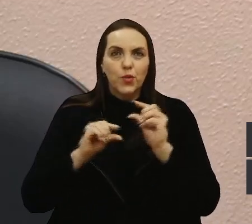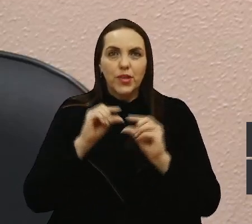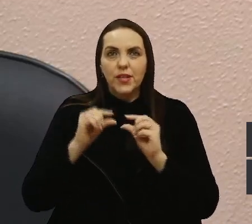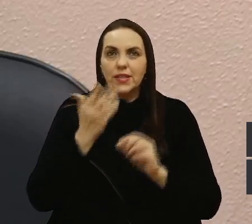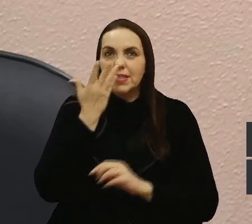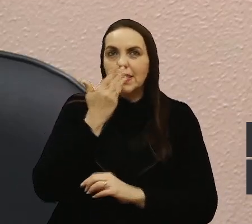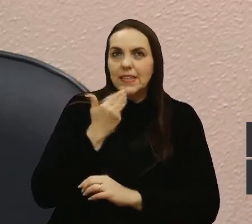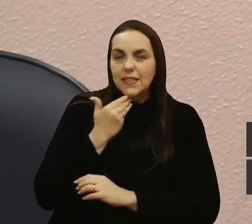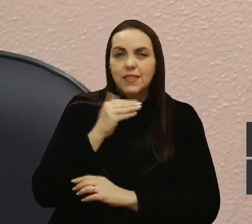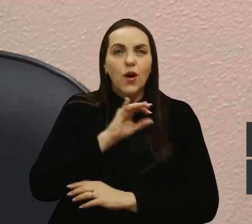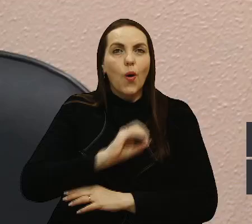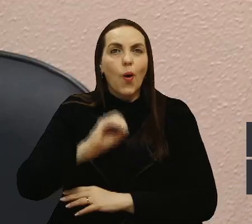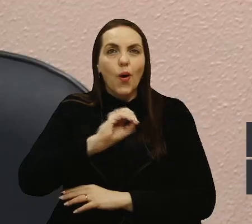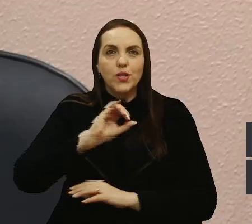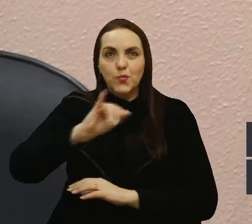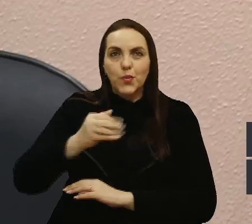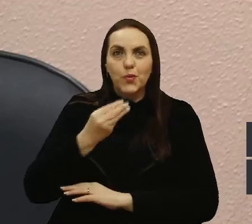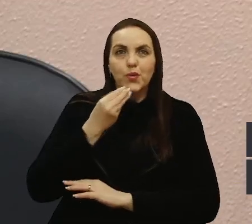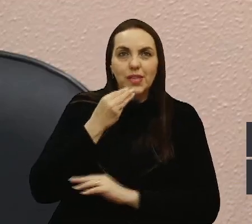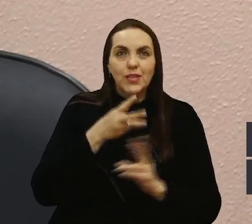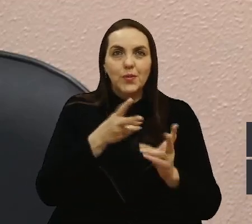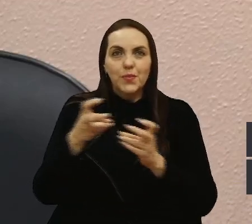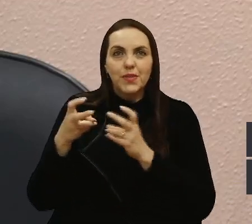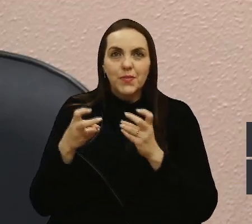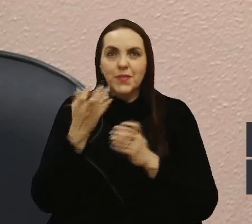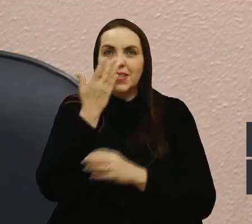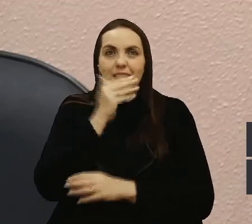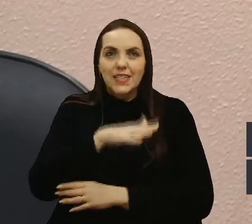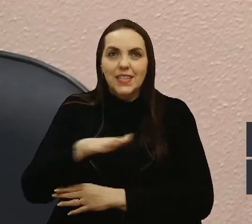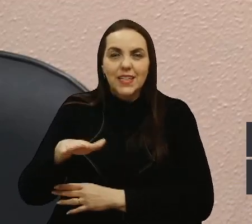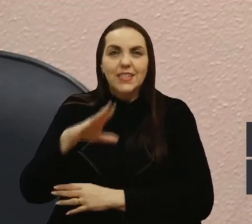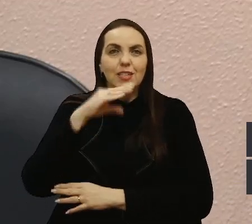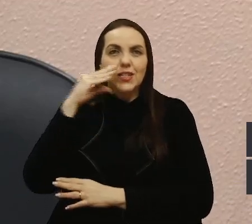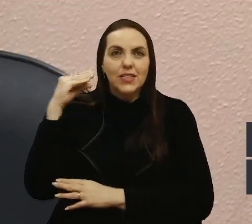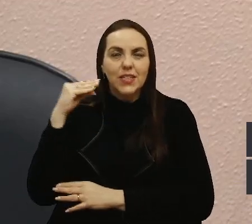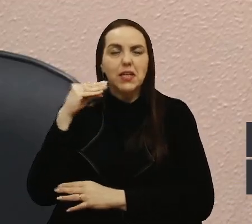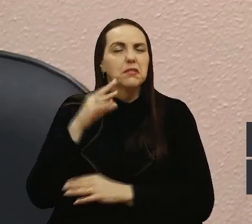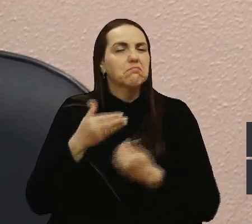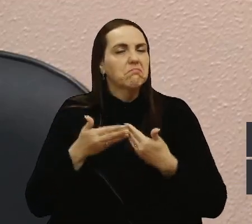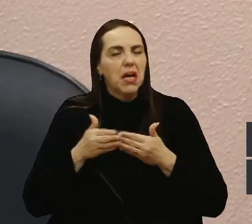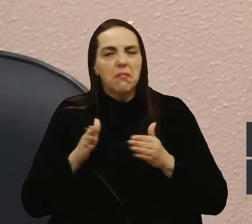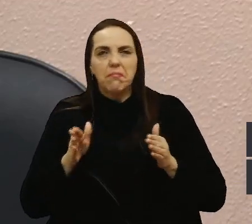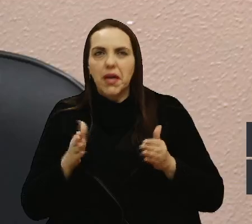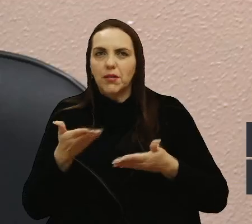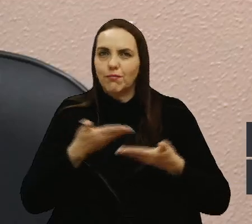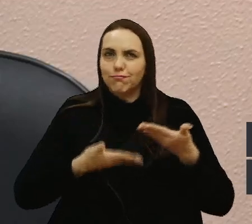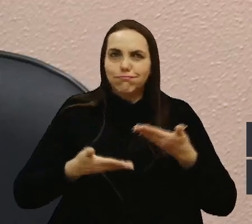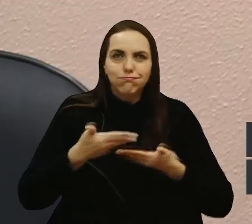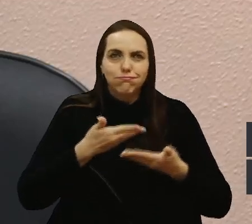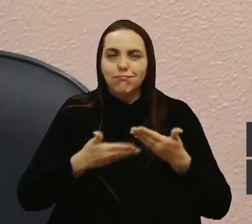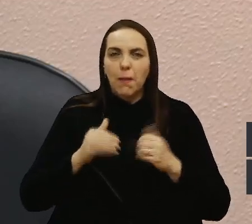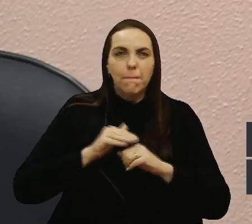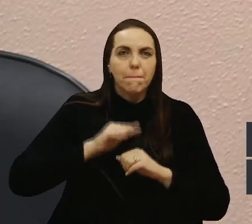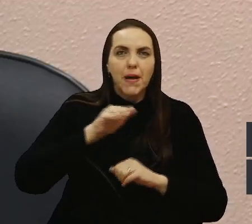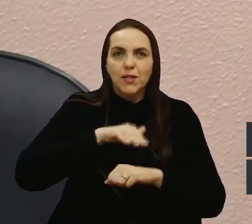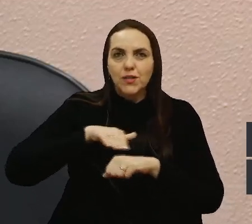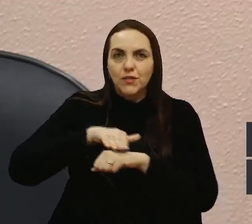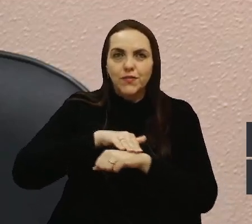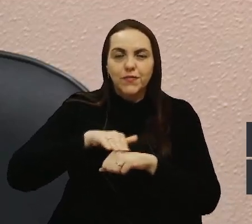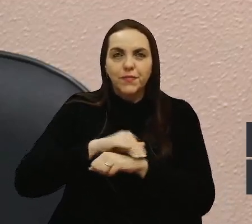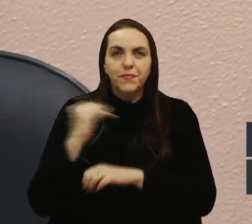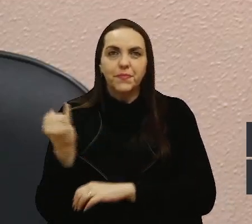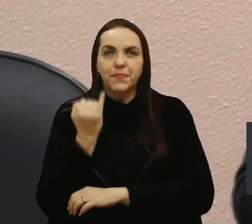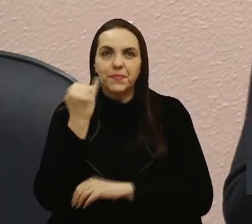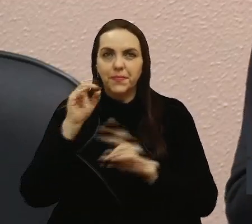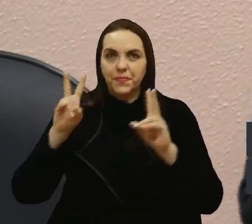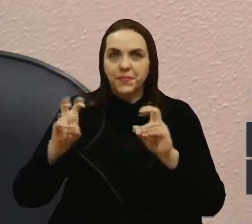uma ótima oportunidade de perceber que a criançada, os adolescentes, eles estão super abertos, estão querendo cada vez mais conversar sobre esses importantes temas